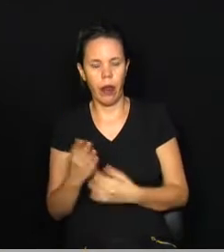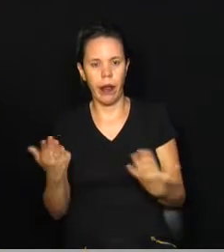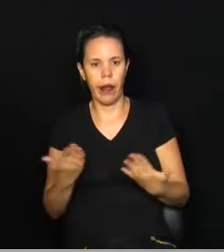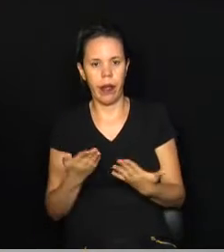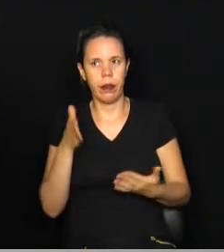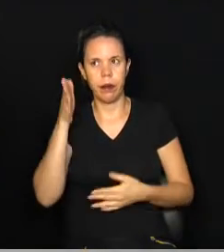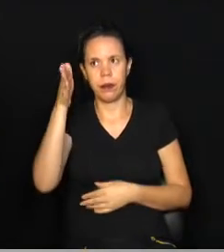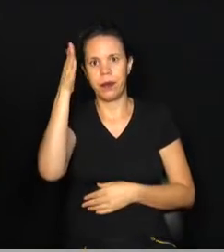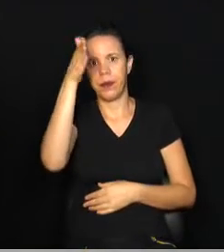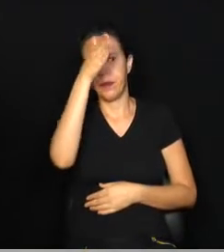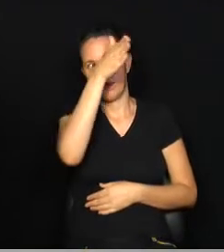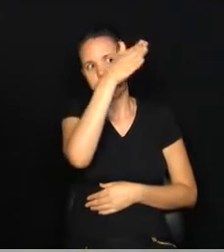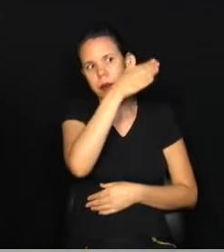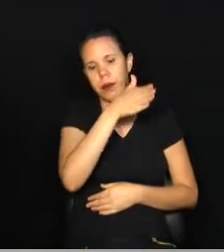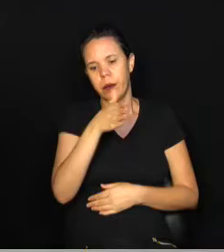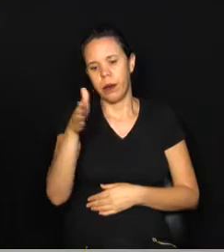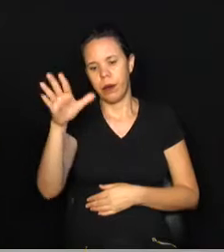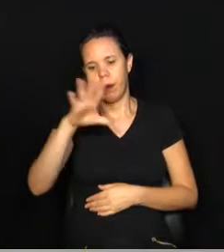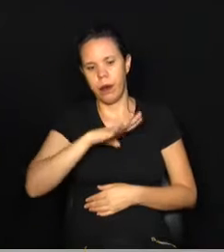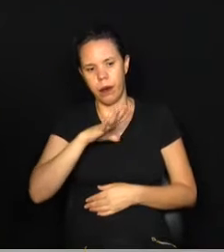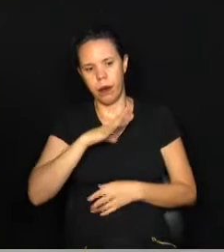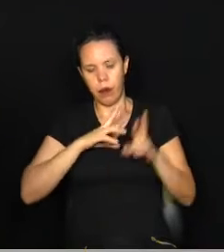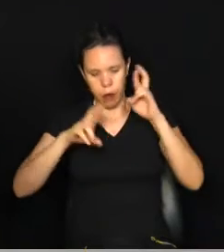circulavam pelas cidades fazendo esse exame de vista.